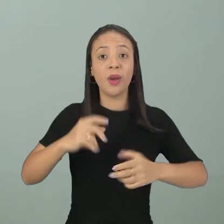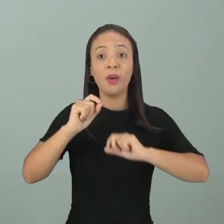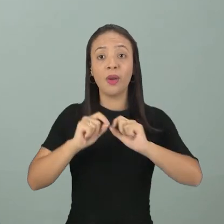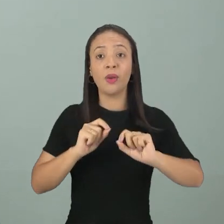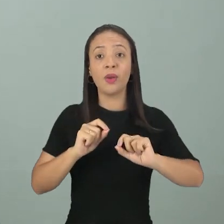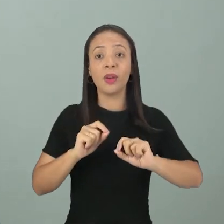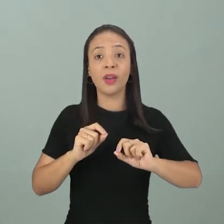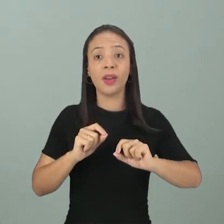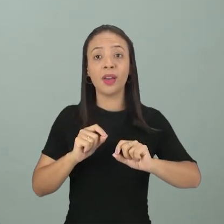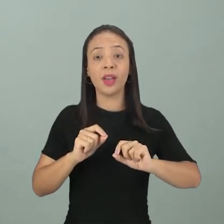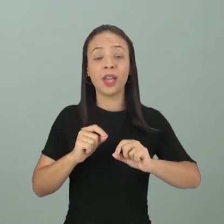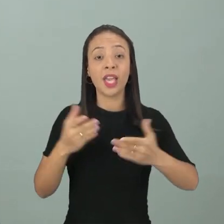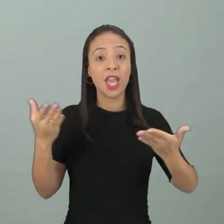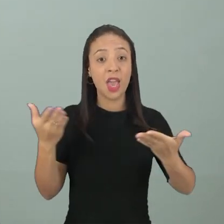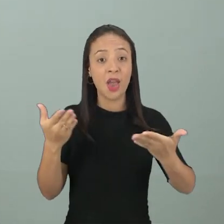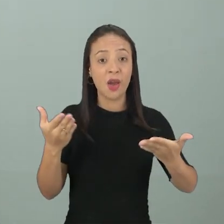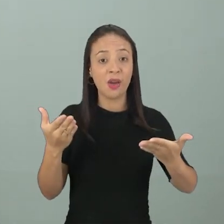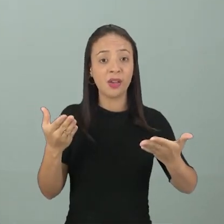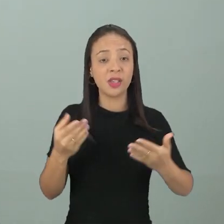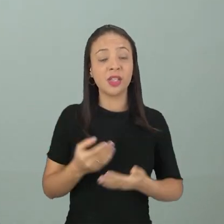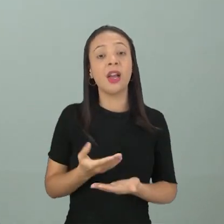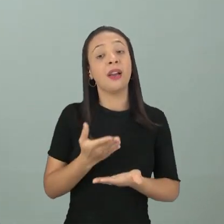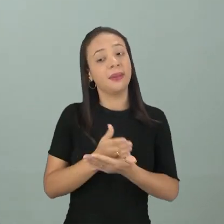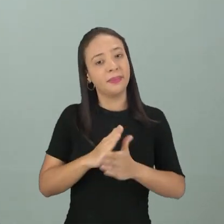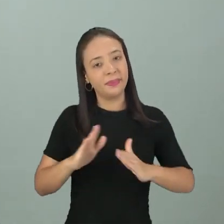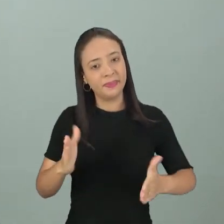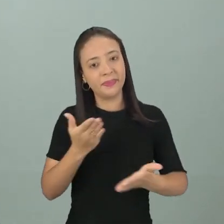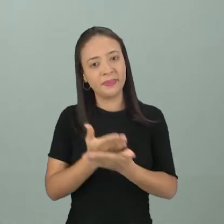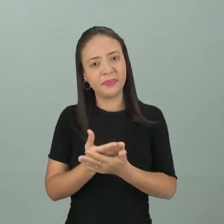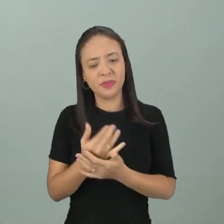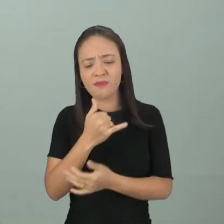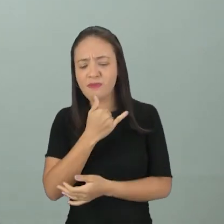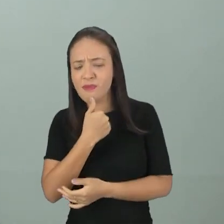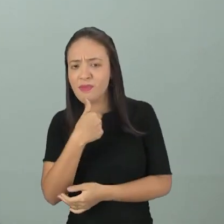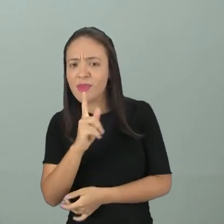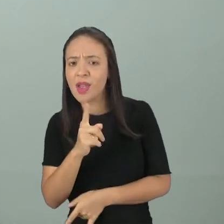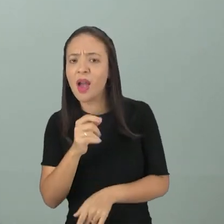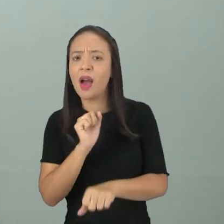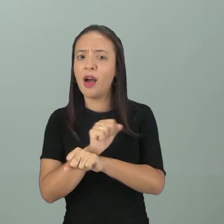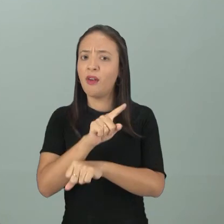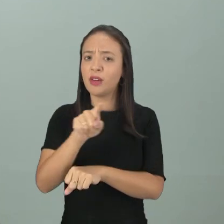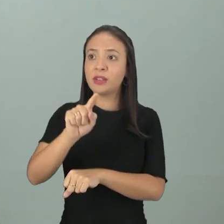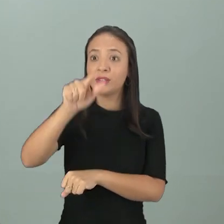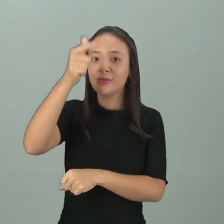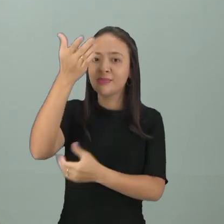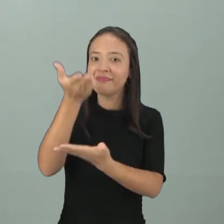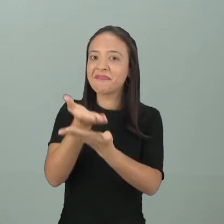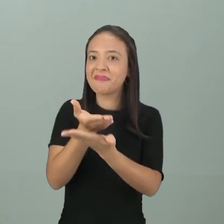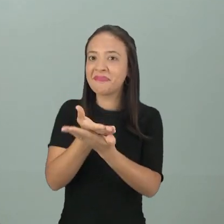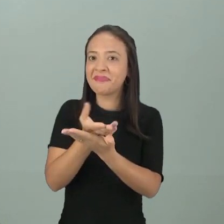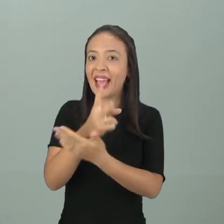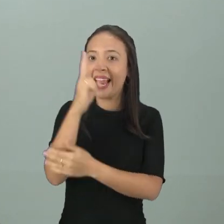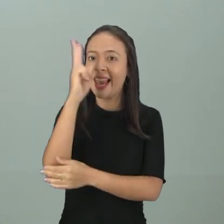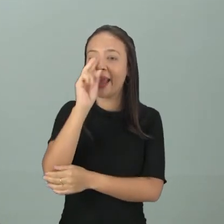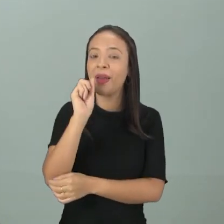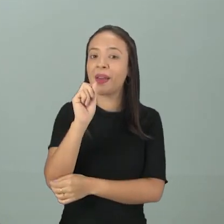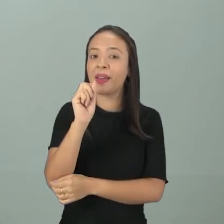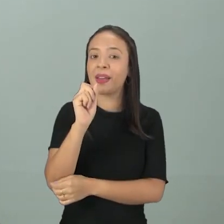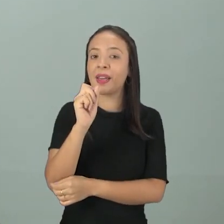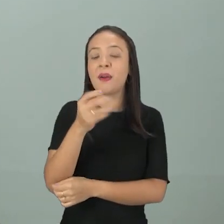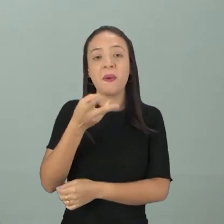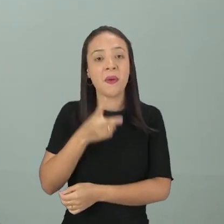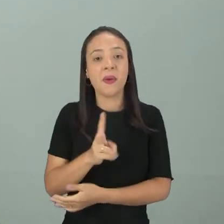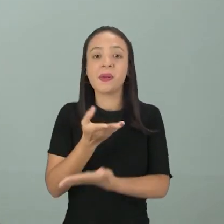aula, nossa jornada de hoje está chegando ao fim, mas não fique triste, eu espero vocês na próxima aula. Mas não se esqueça,